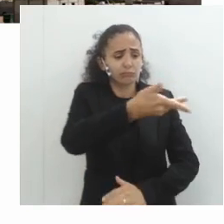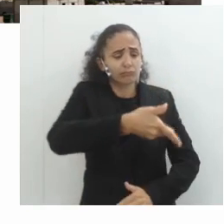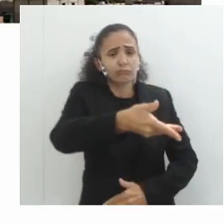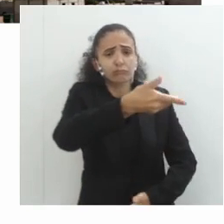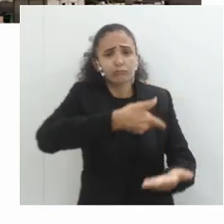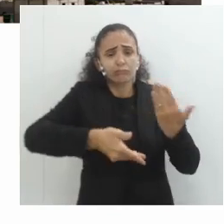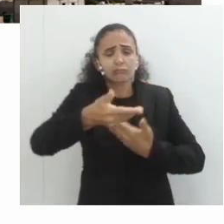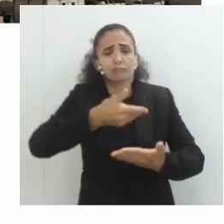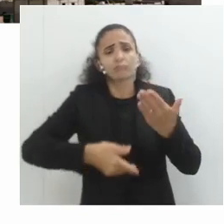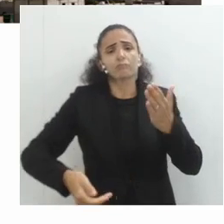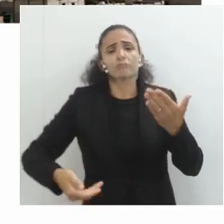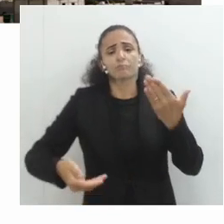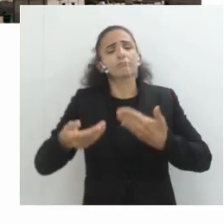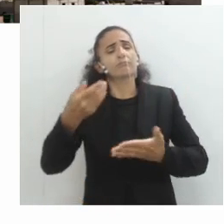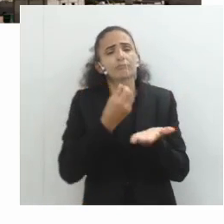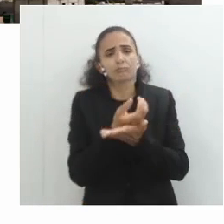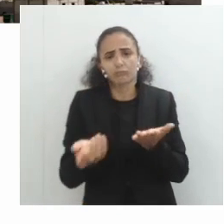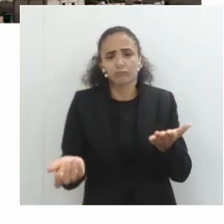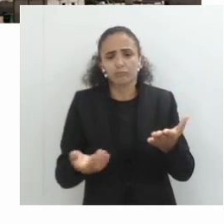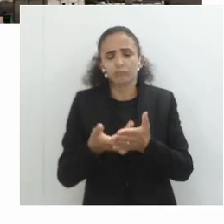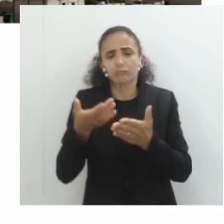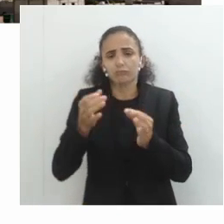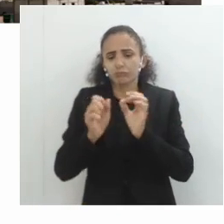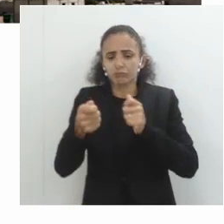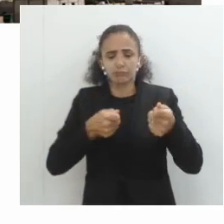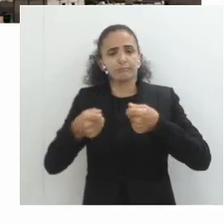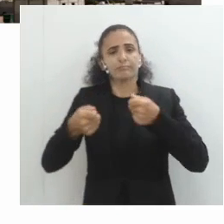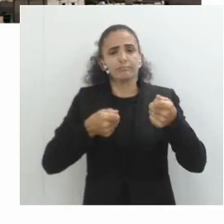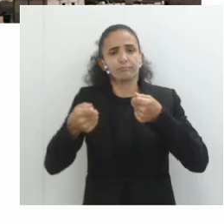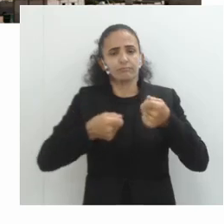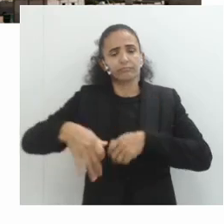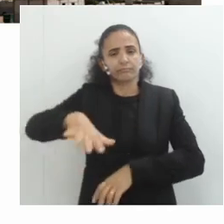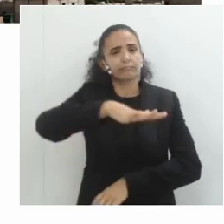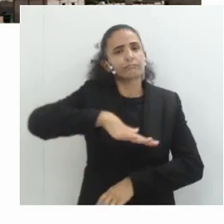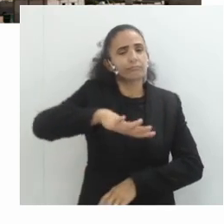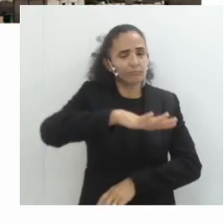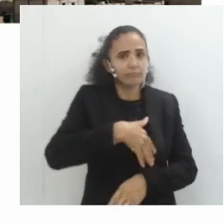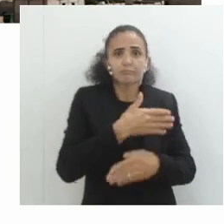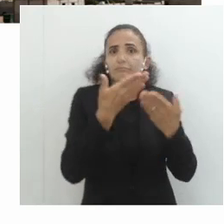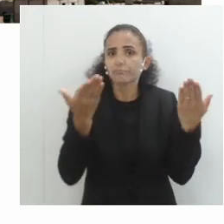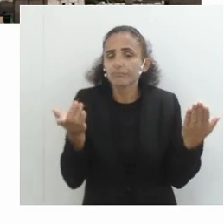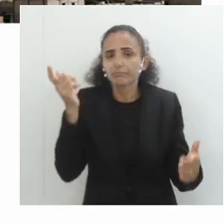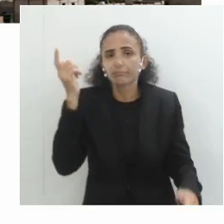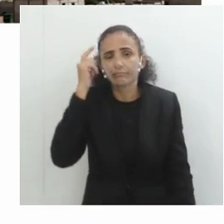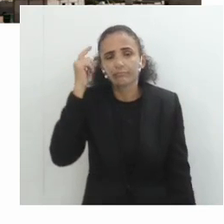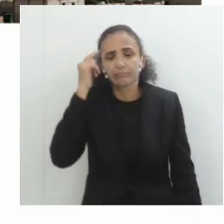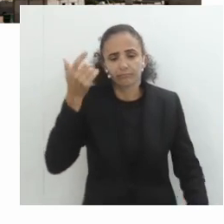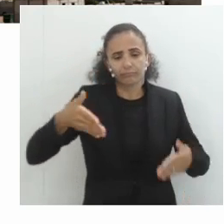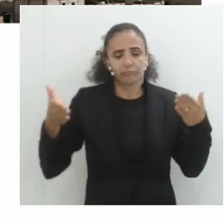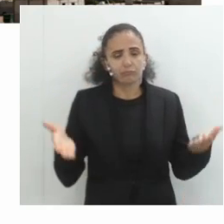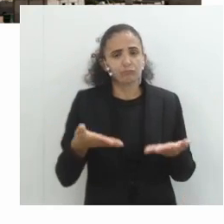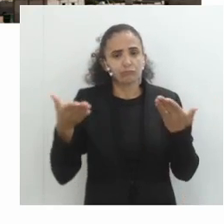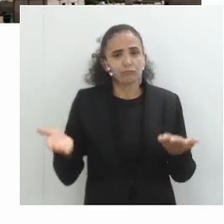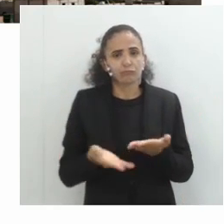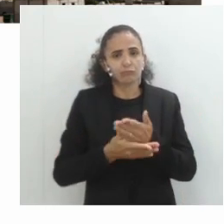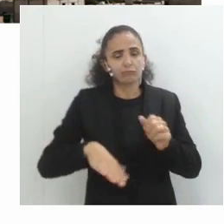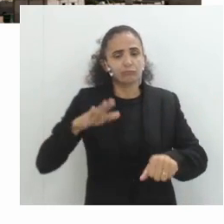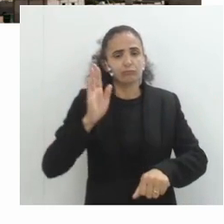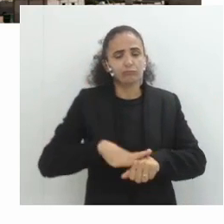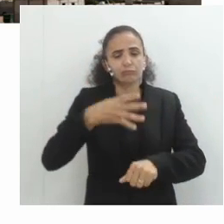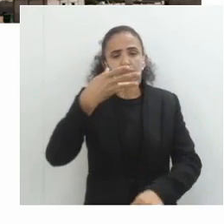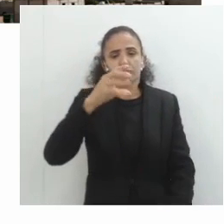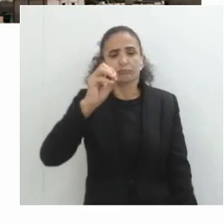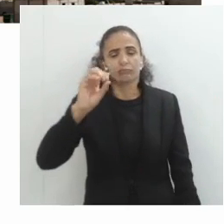Bashar al-Assad e o Estado terrorismo pelo controle desse território. E isso, gente, já motivou a saída de mais de